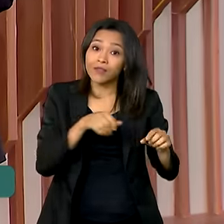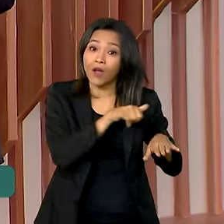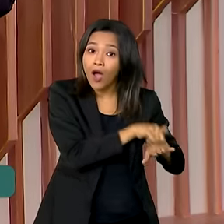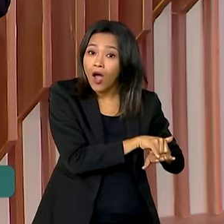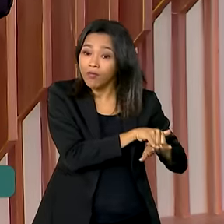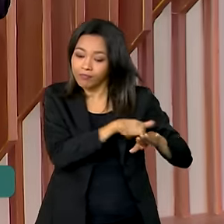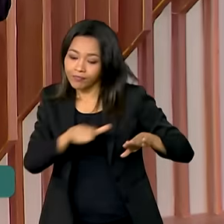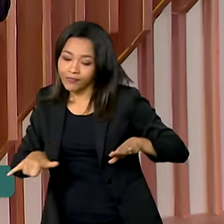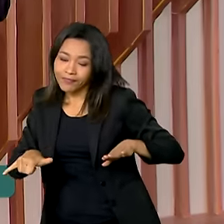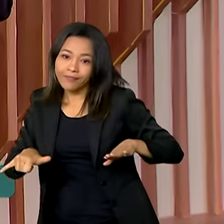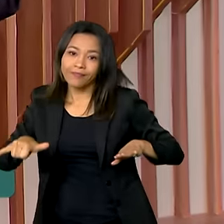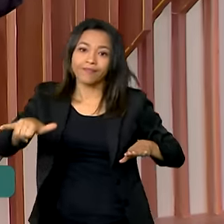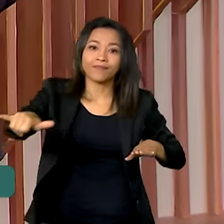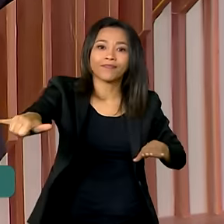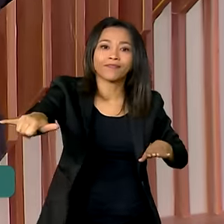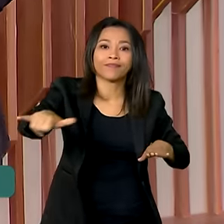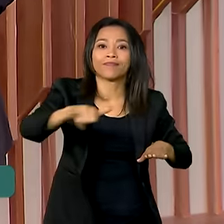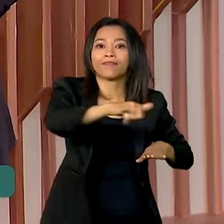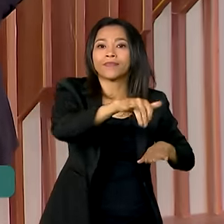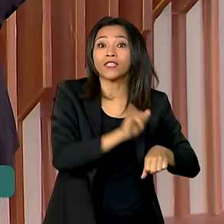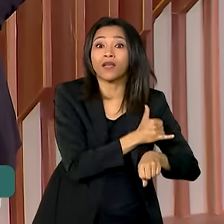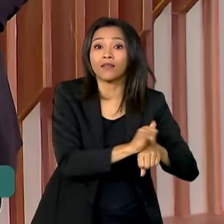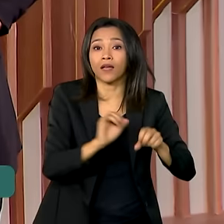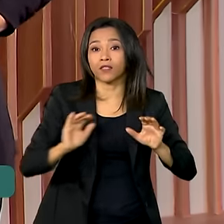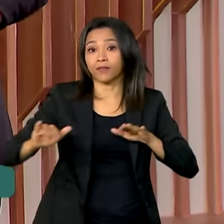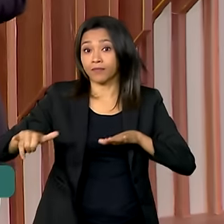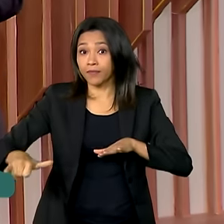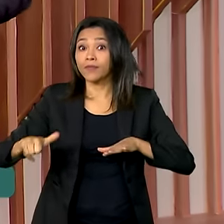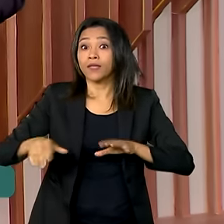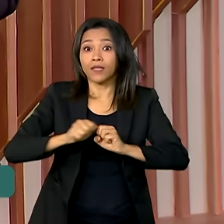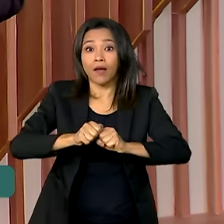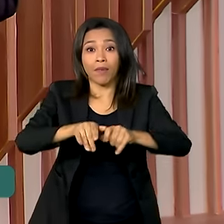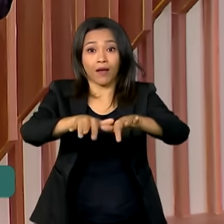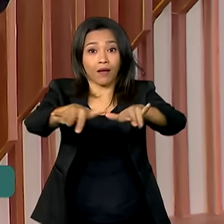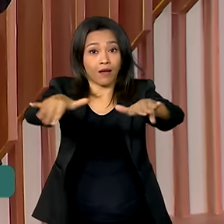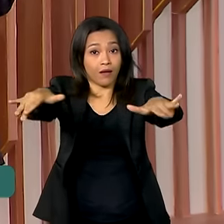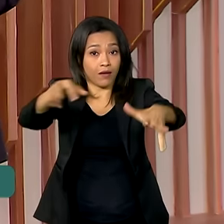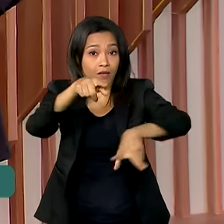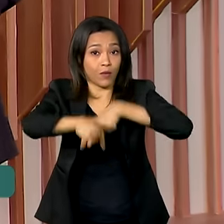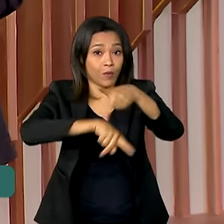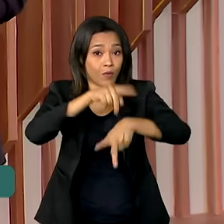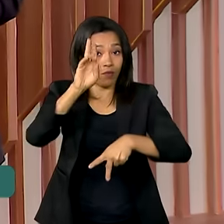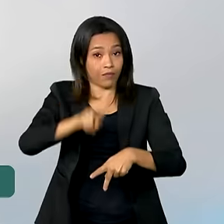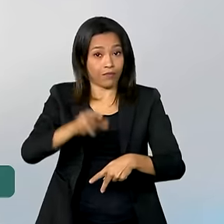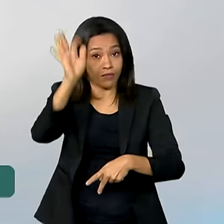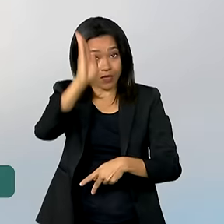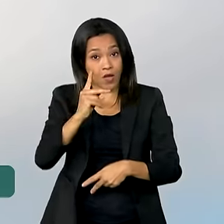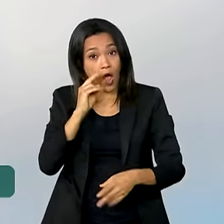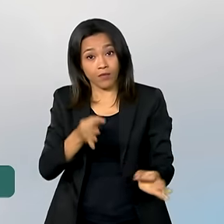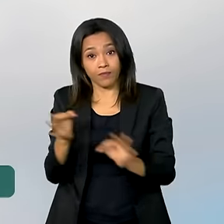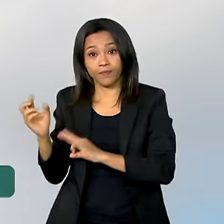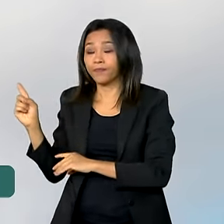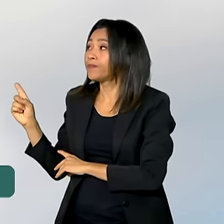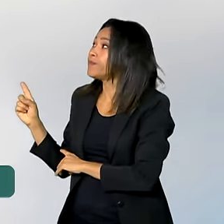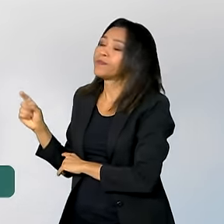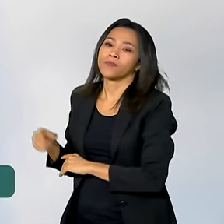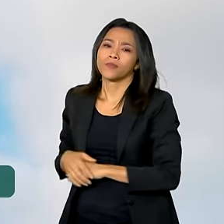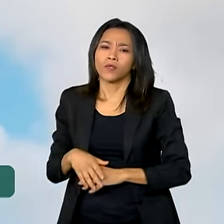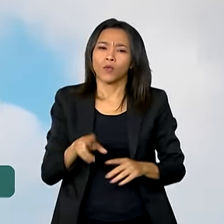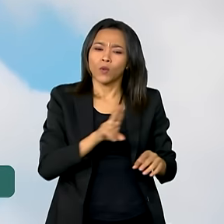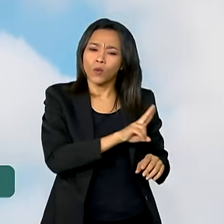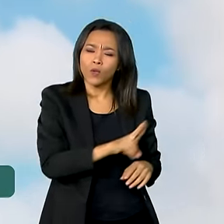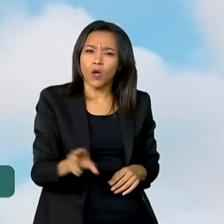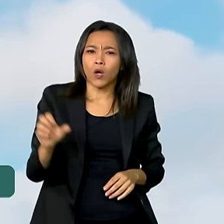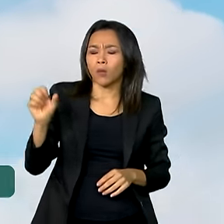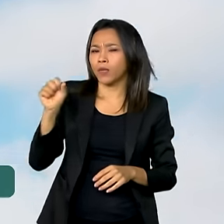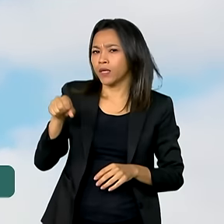uma parada estratégica que está cada vez mais popular entre os brasileiros. Confira. O nome em